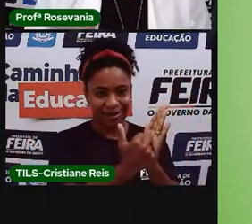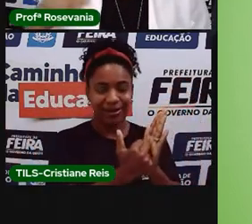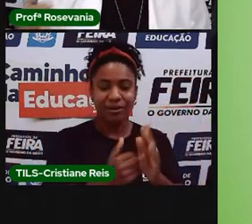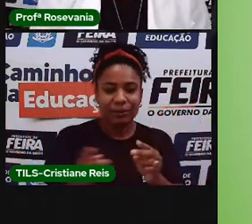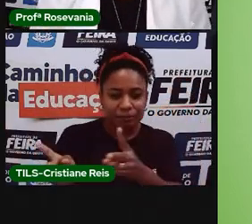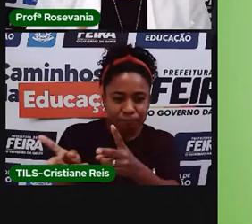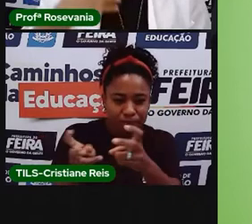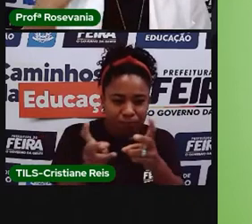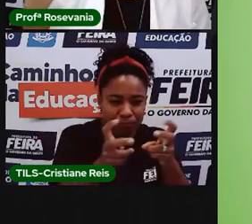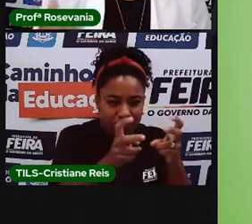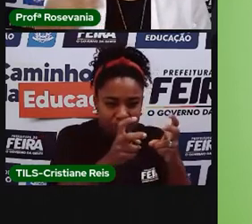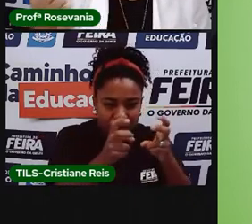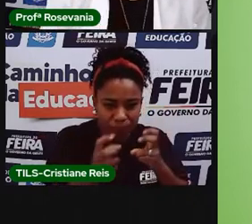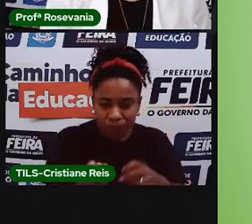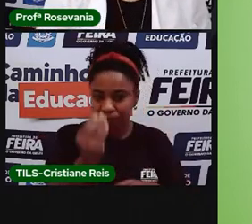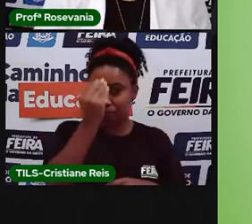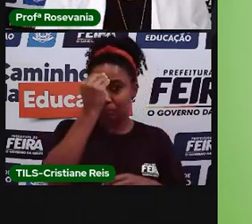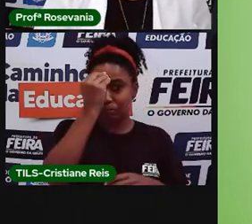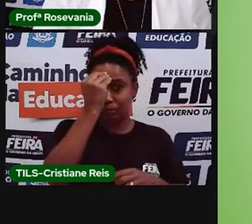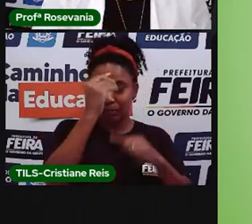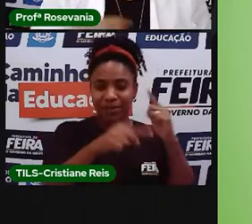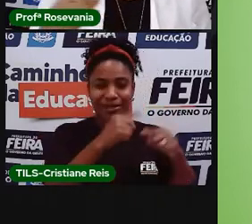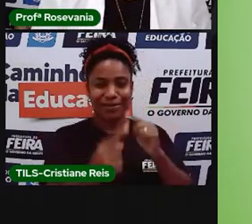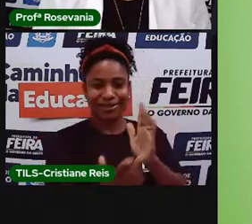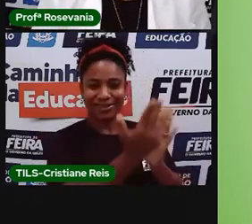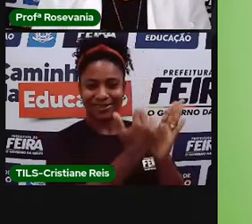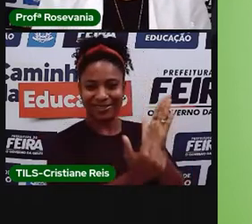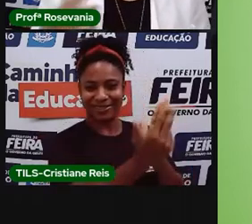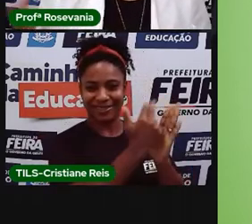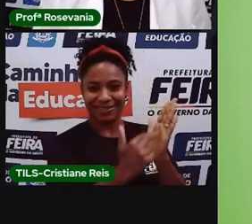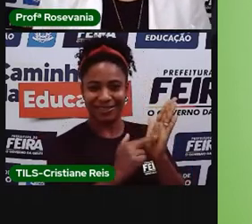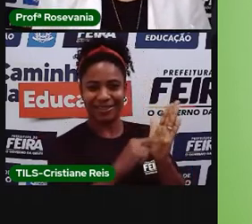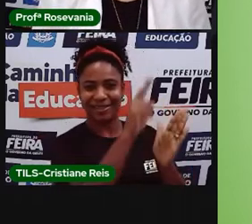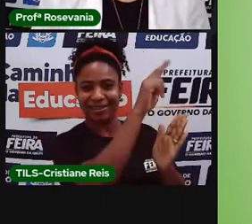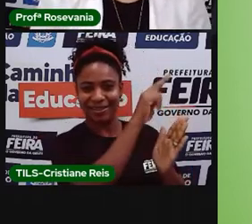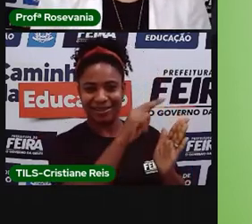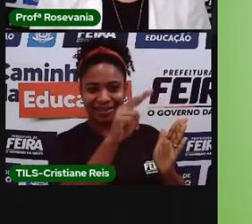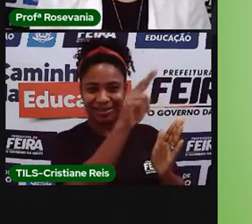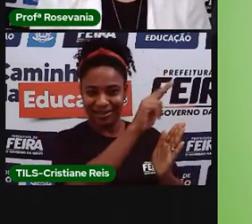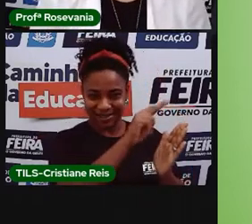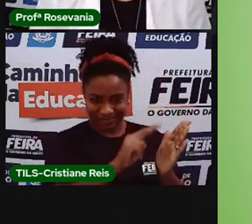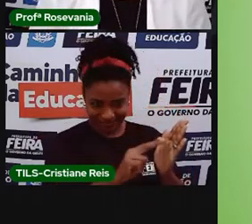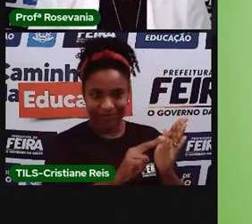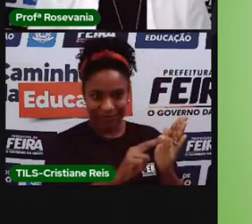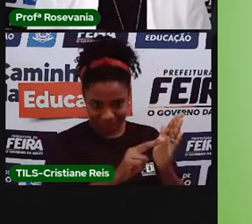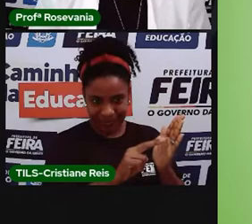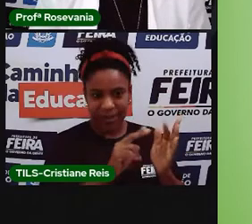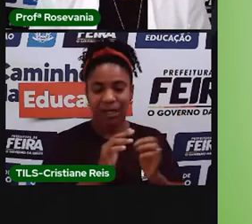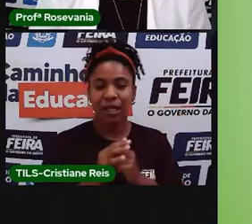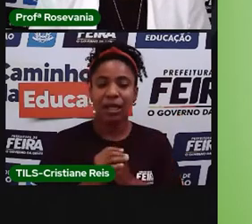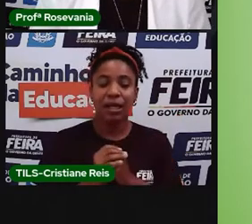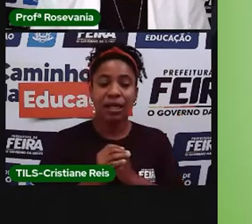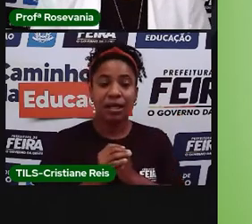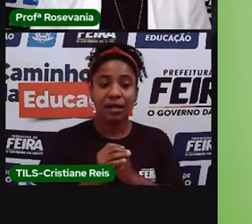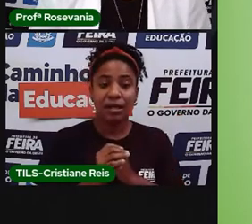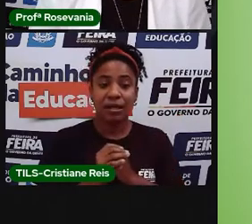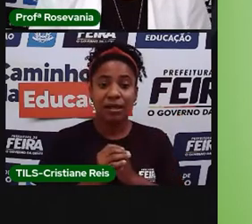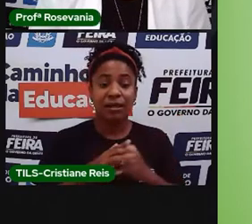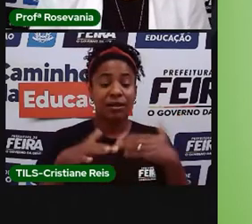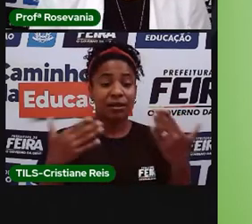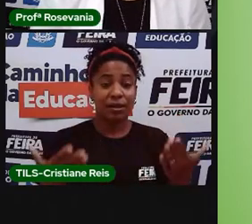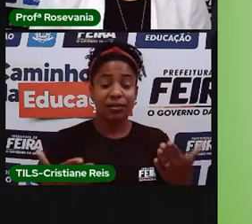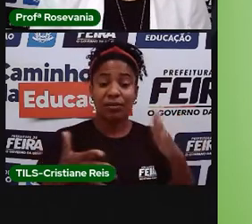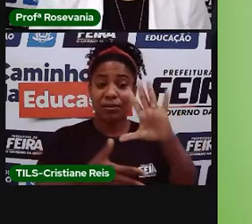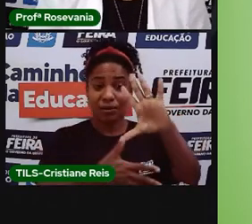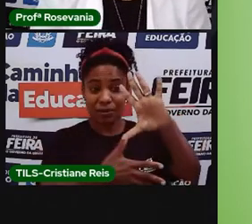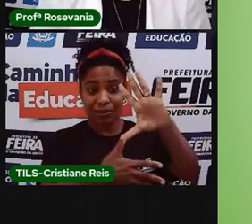ali e que tinha prosperidade, no caso, né, na caça ou na coleta do que eles fossem fazer. E esses